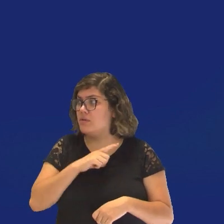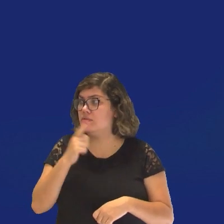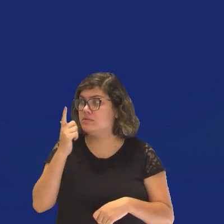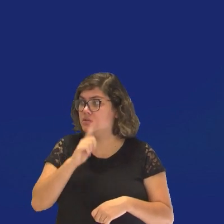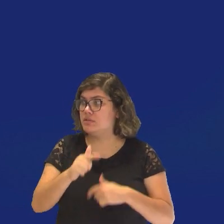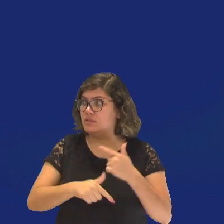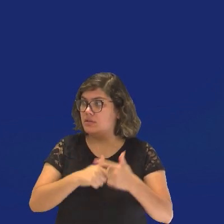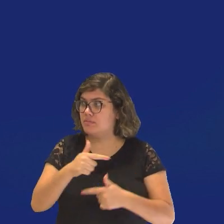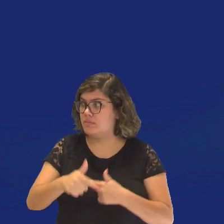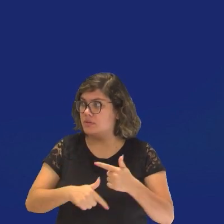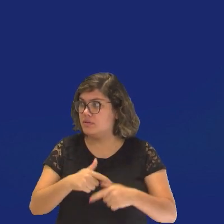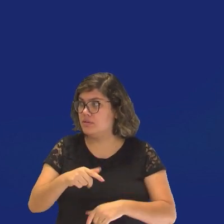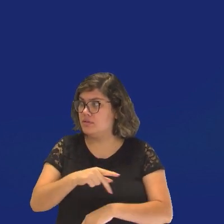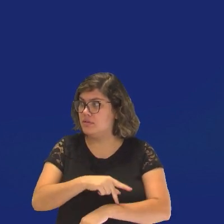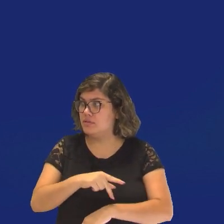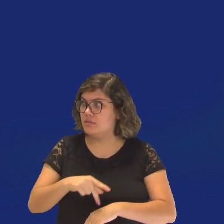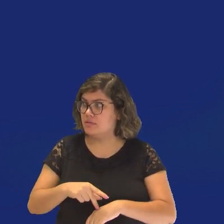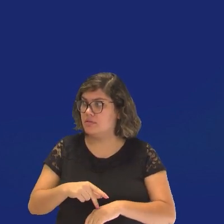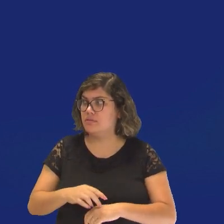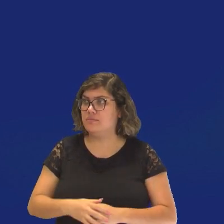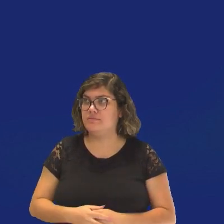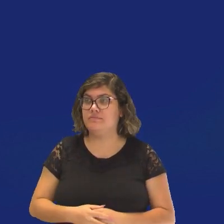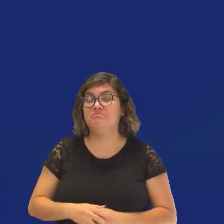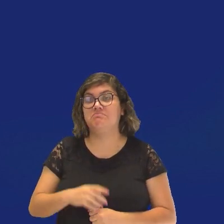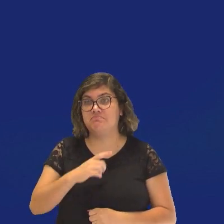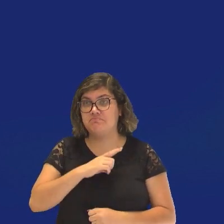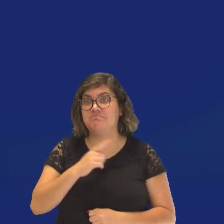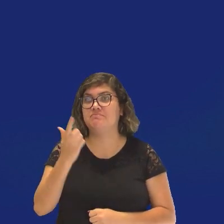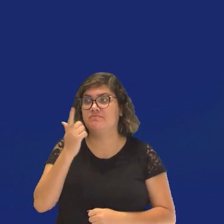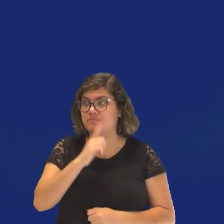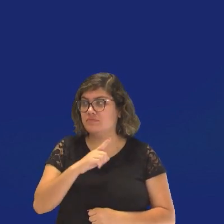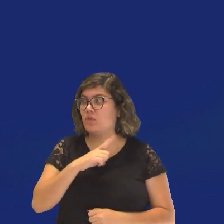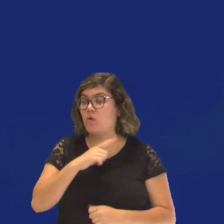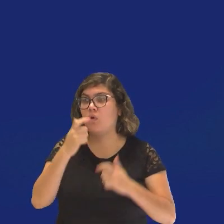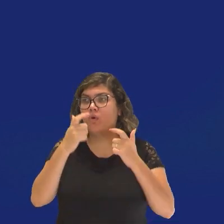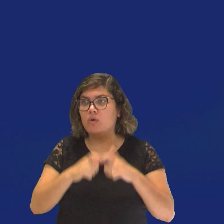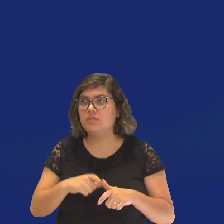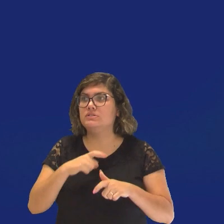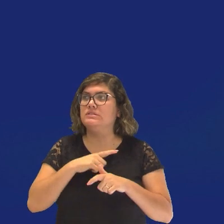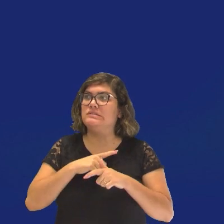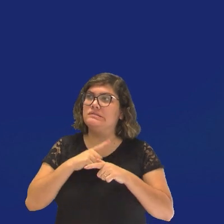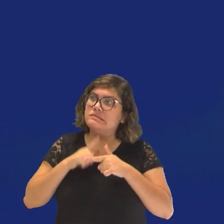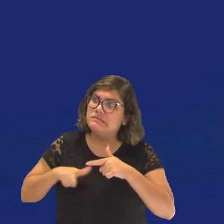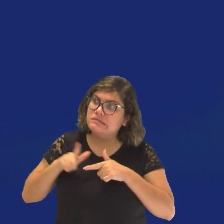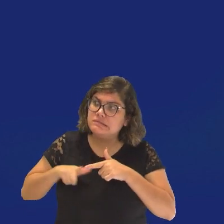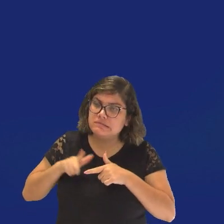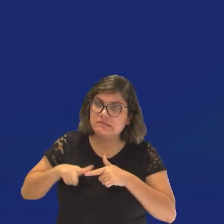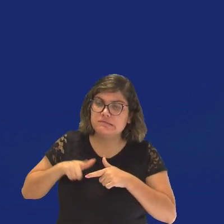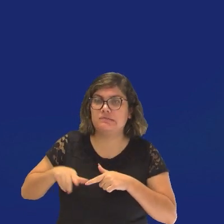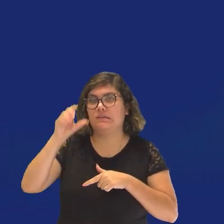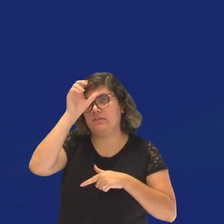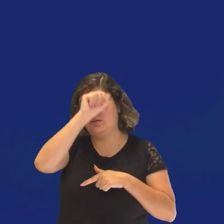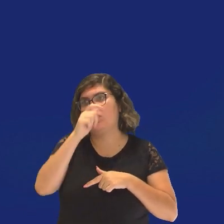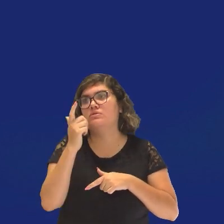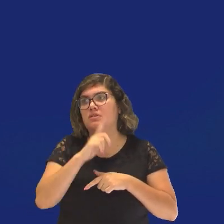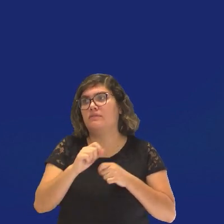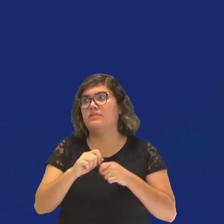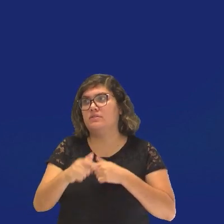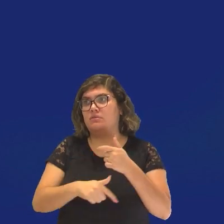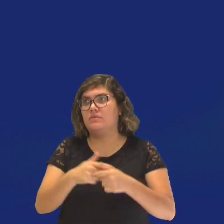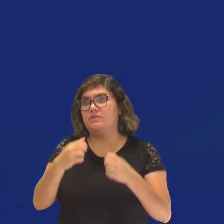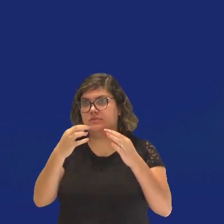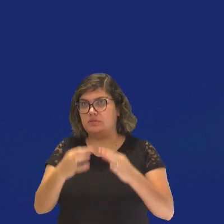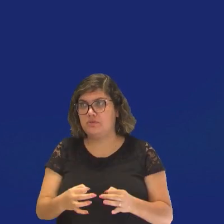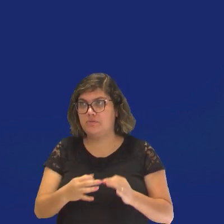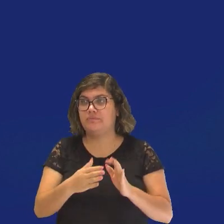pedagogicamente com o seu aluno, para que ele perceba onde estão as dificuldades de decodificação, onde estão os gargalos de aprendizagem e atue de forma cirúrgica e eficiente.